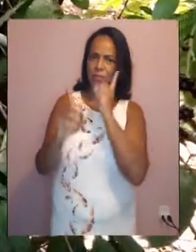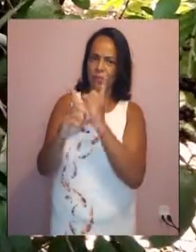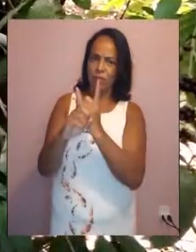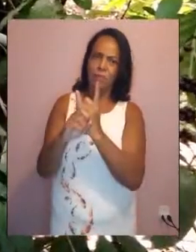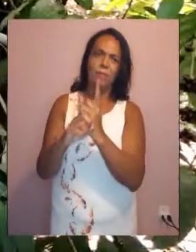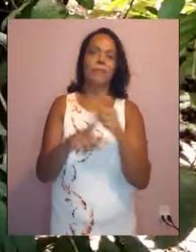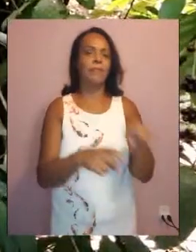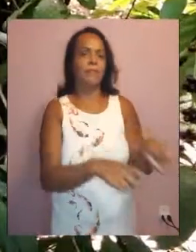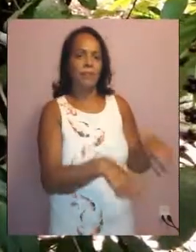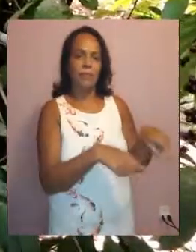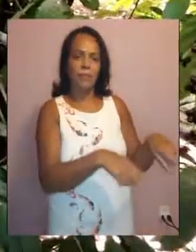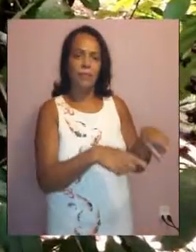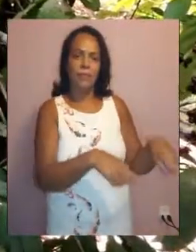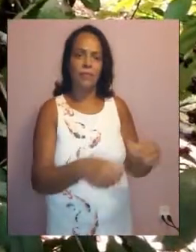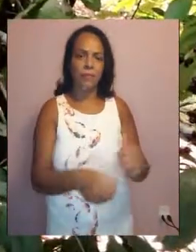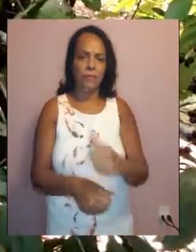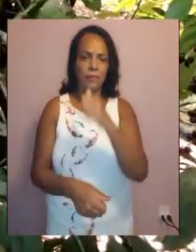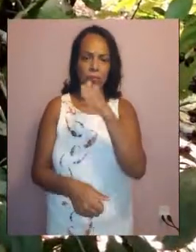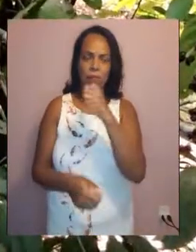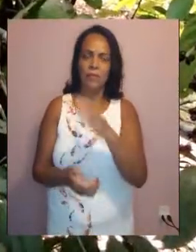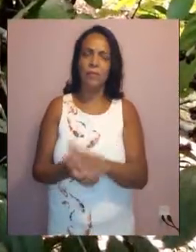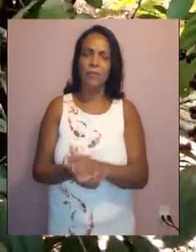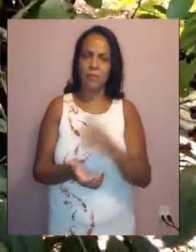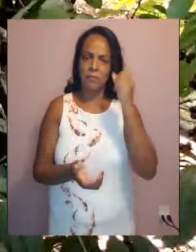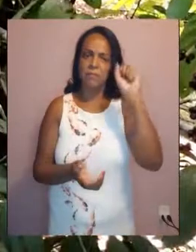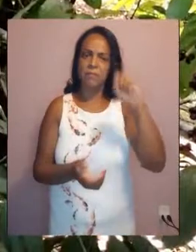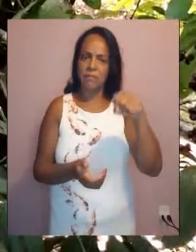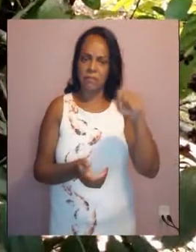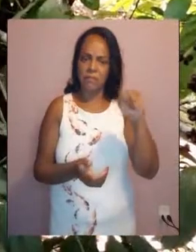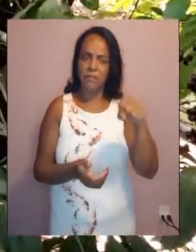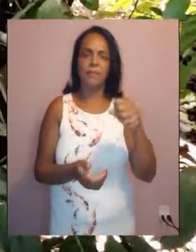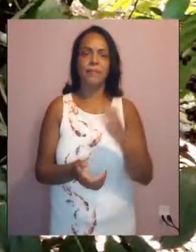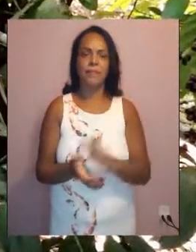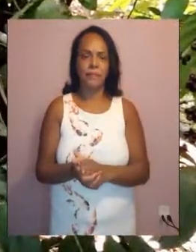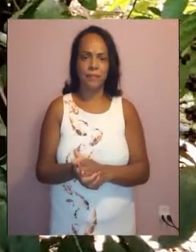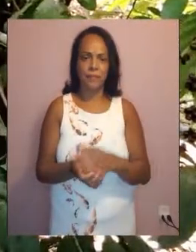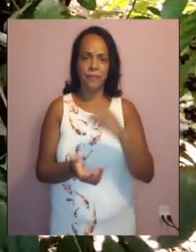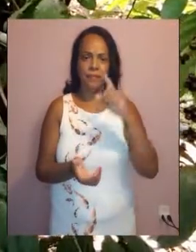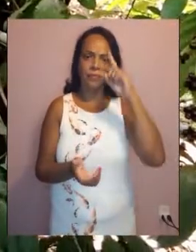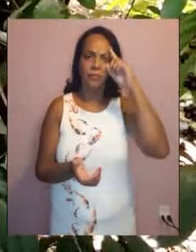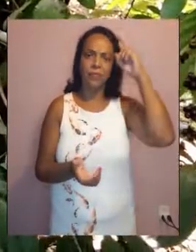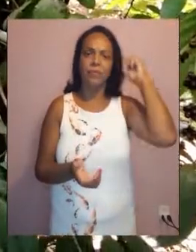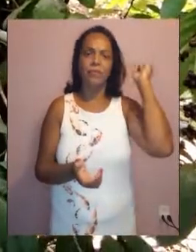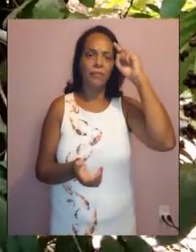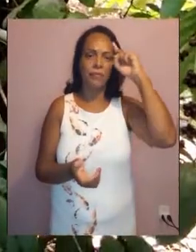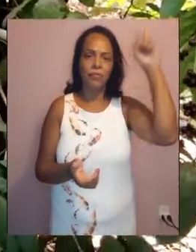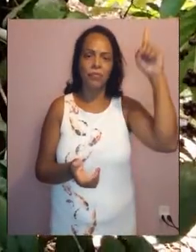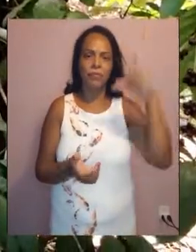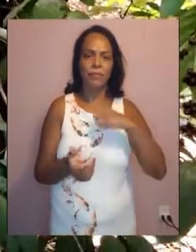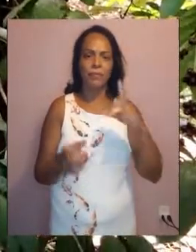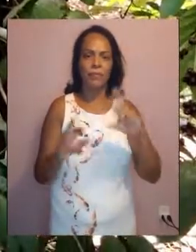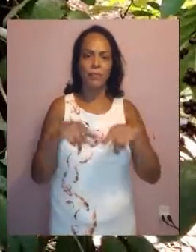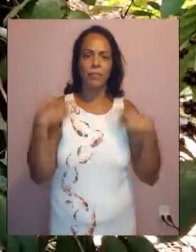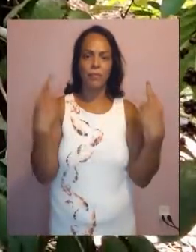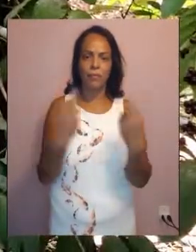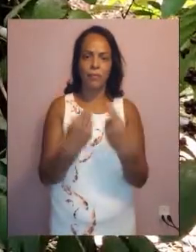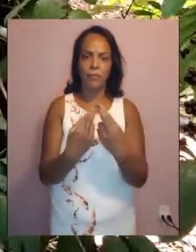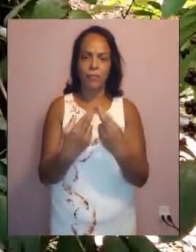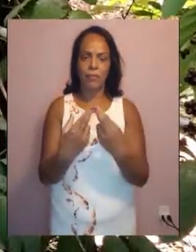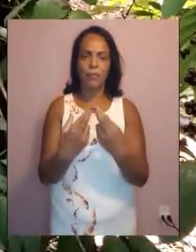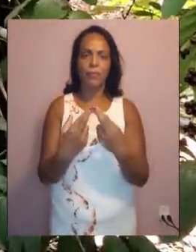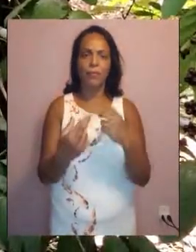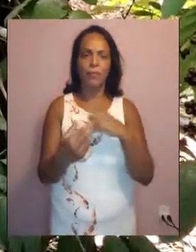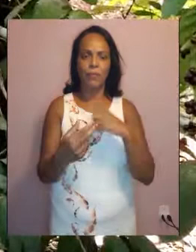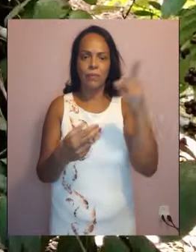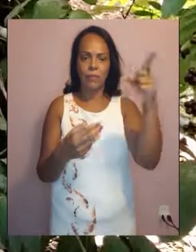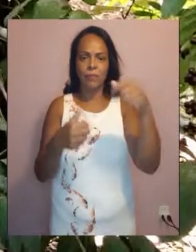estarão aqui bem próximos. Basta que a gente caminhe um pouco, cruze o rio, que já